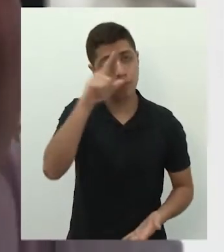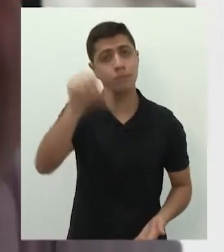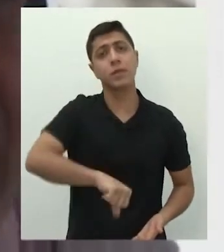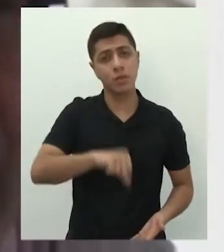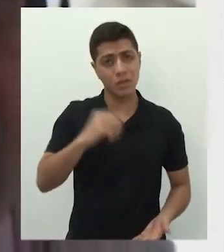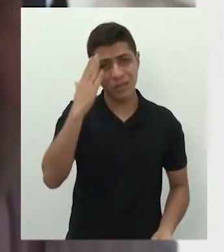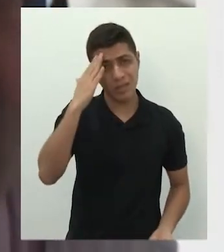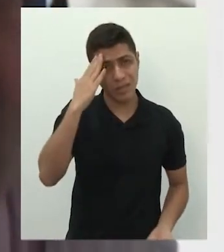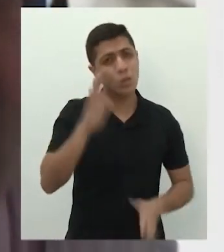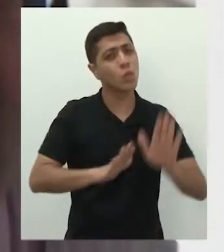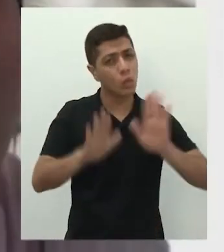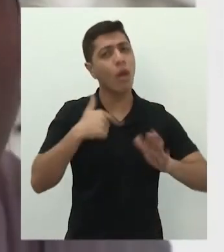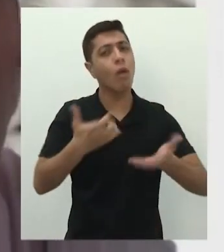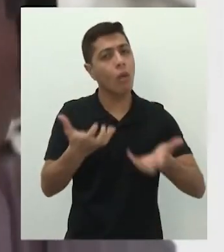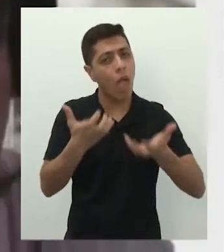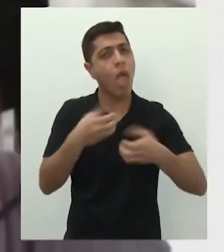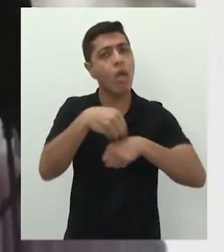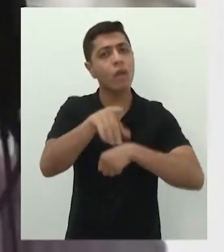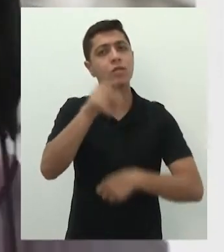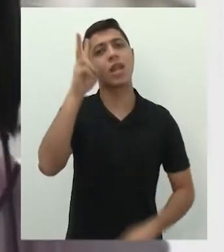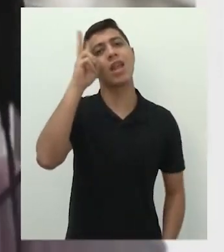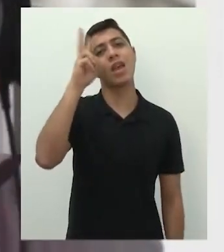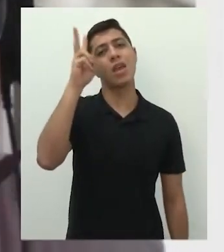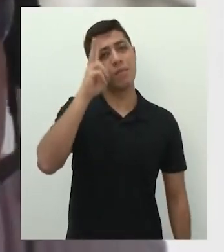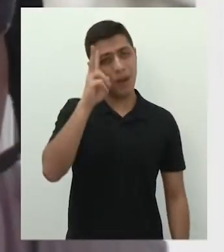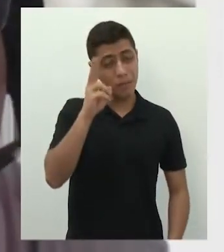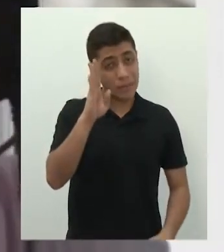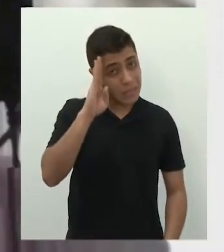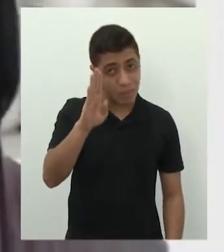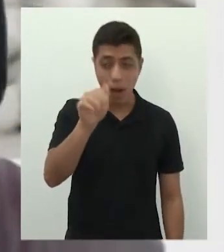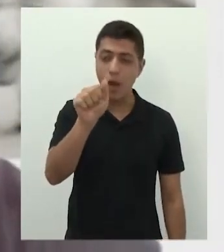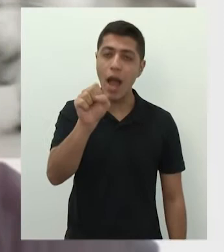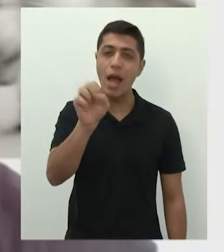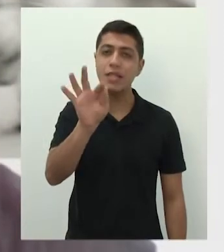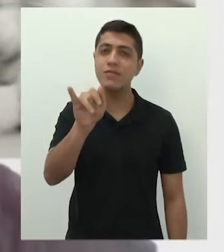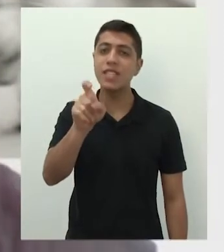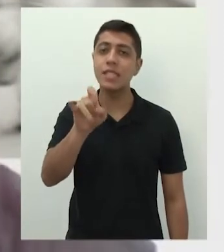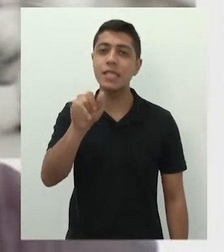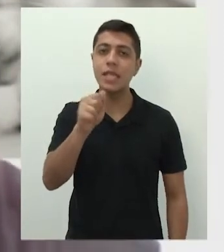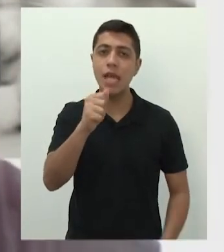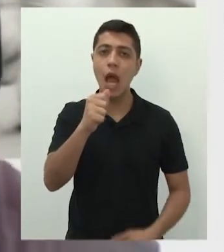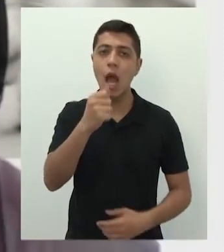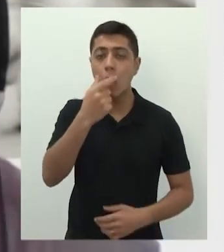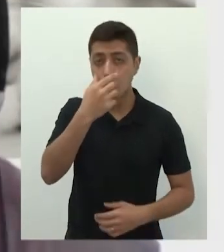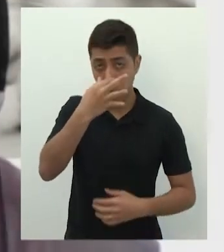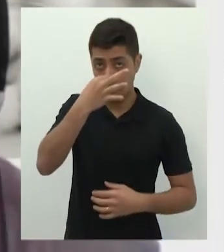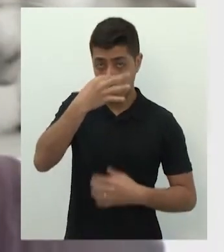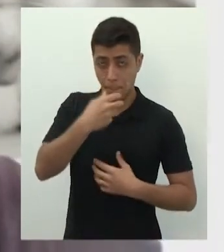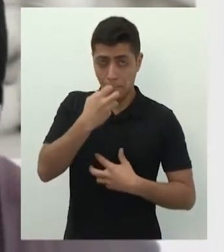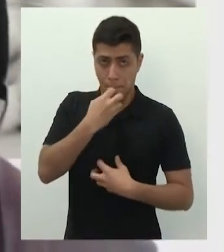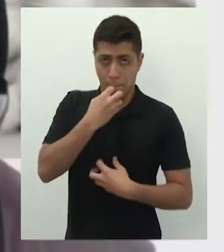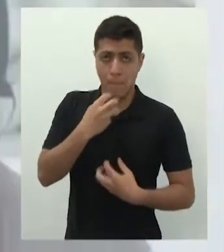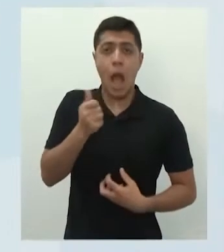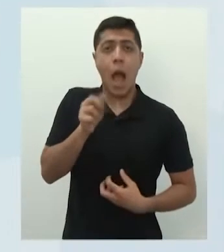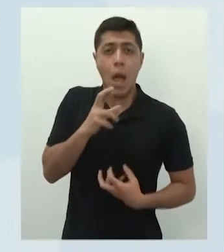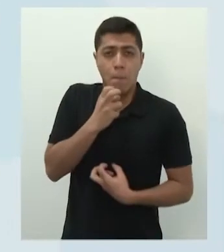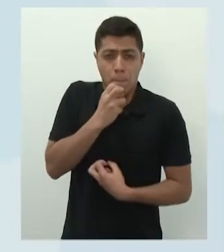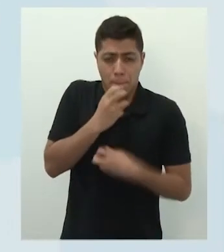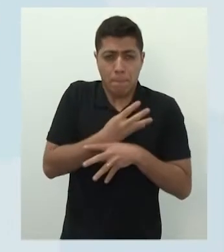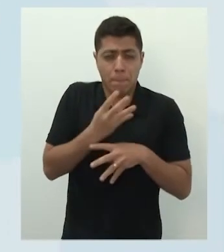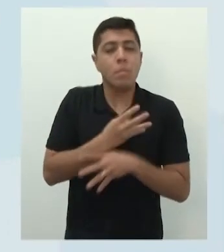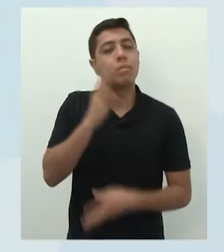campainha, sai correndo, duvido que você beija aquele menino, duvido que você passe a mão naquela... É assim, sempre existiu, Tânia. Hoje nós temos uma